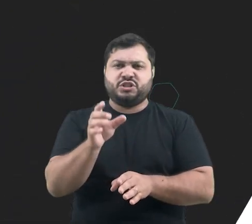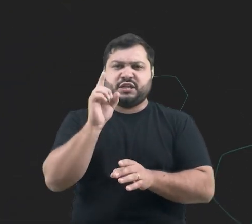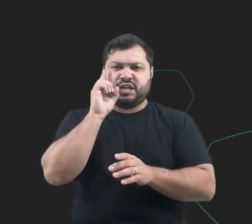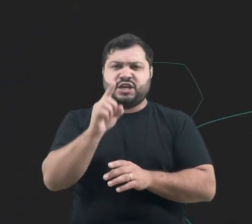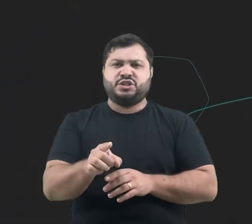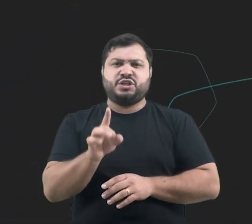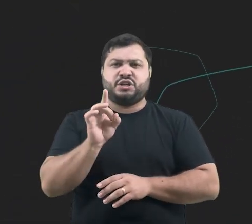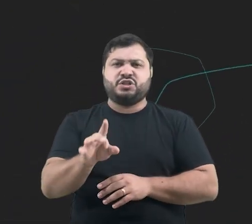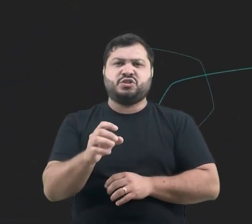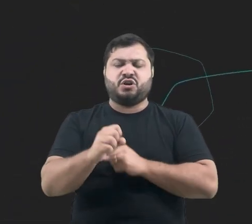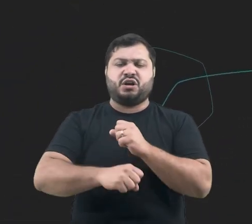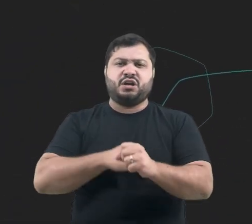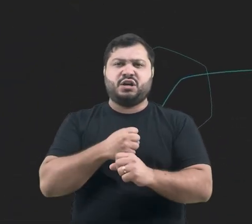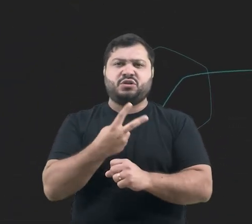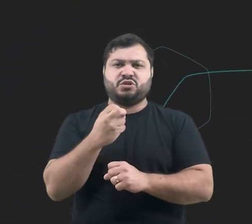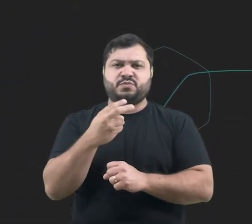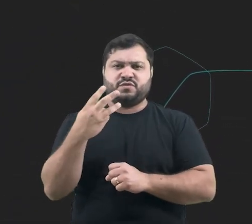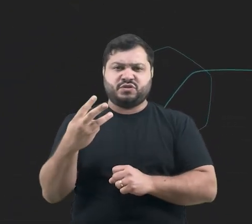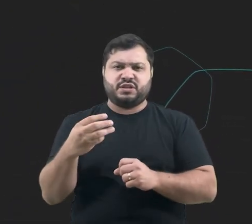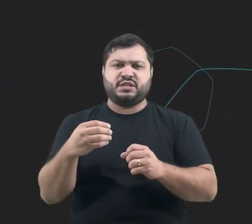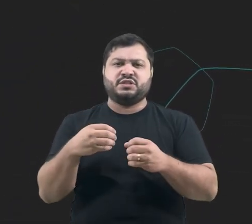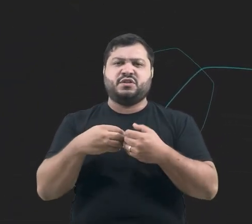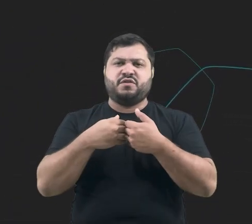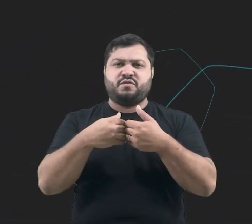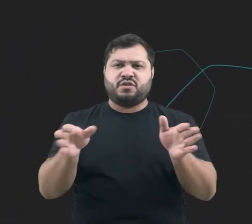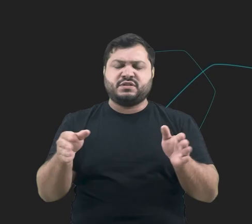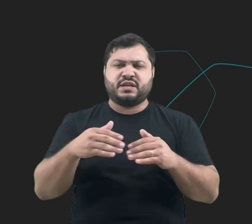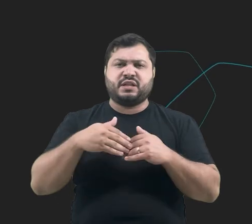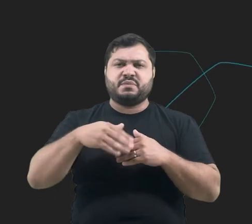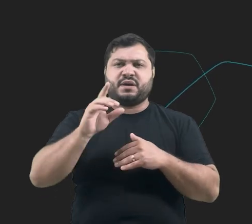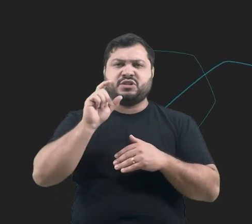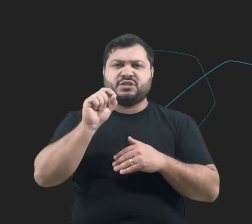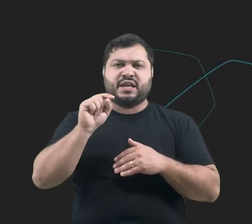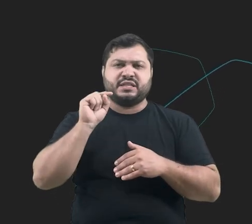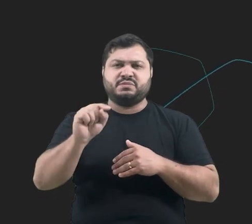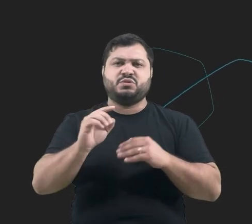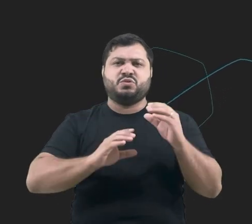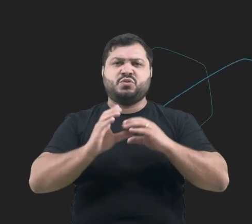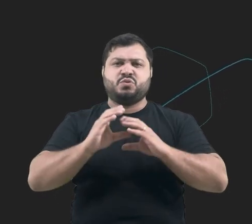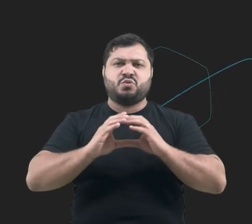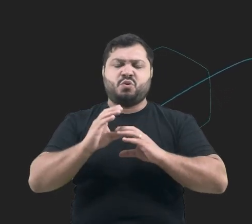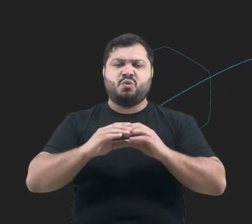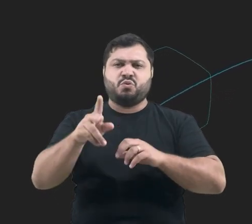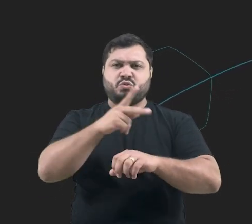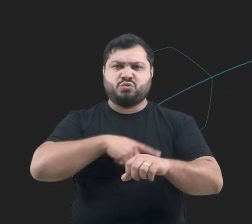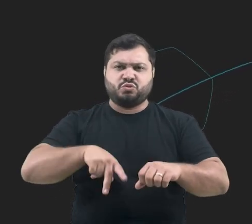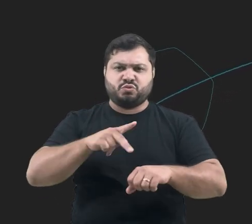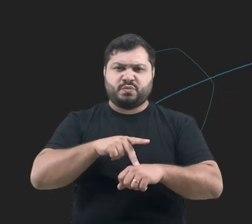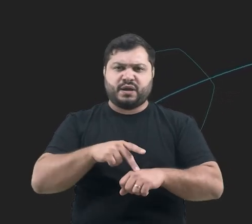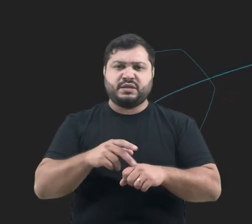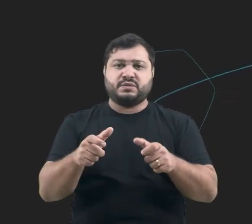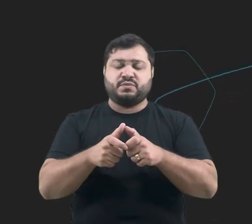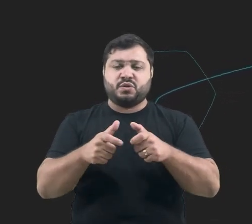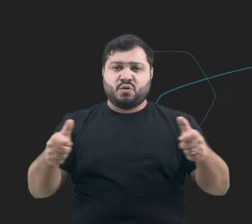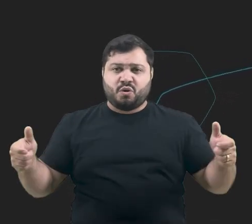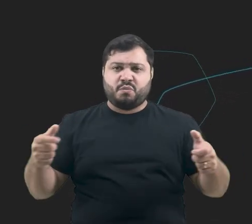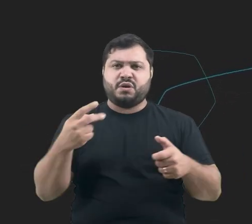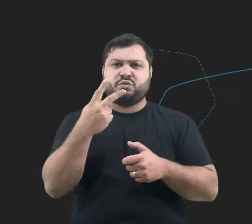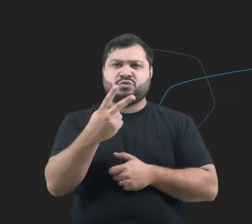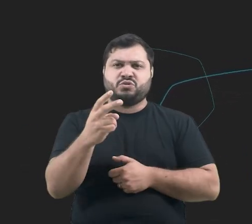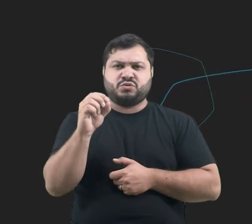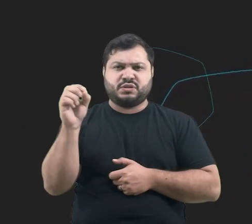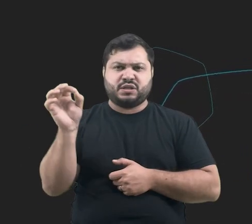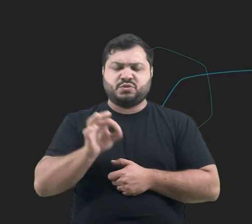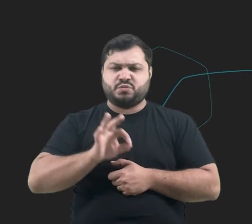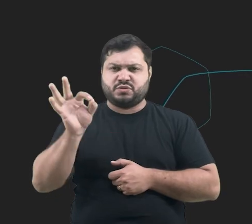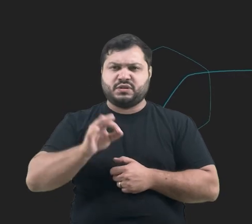Dirigida, indicam que somente em 2023 foram lançados mais de 10 mil concursos públicos no país, um aumento